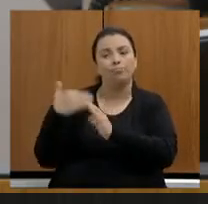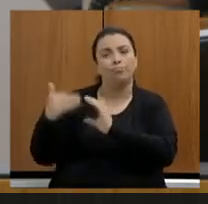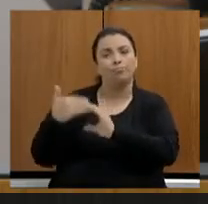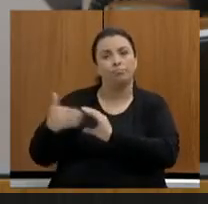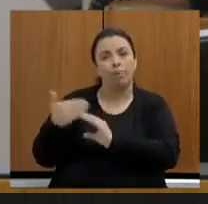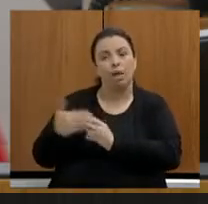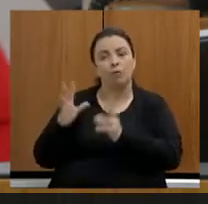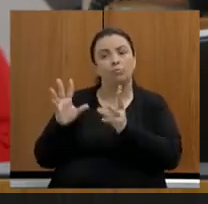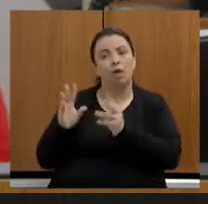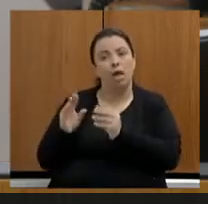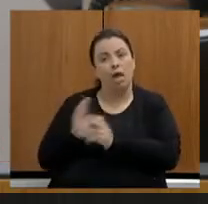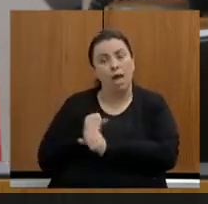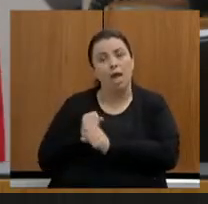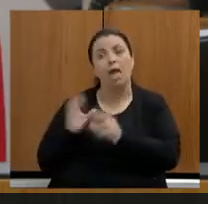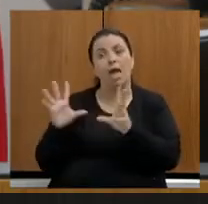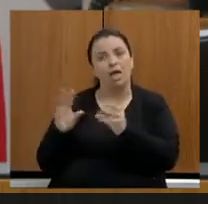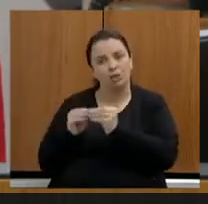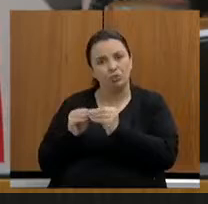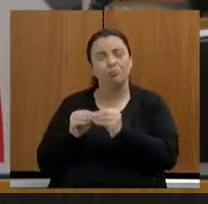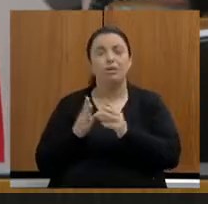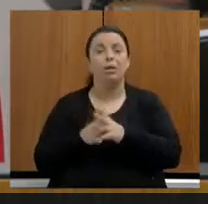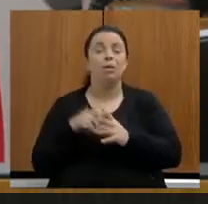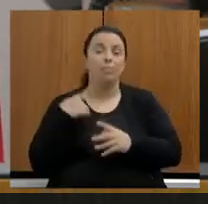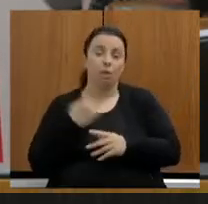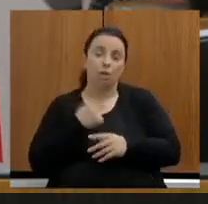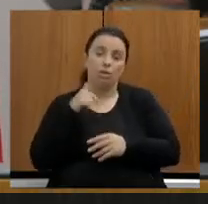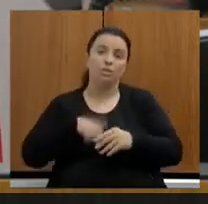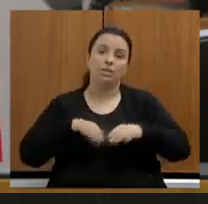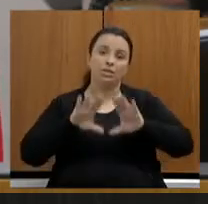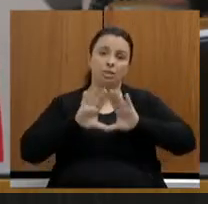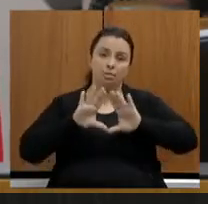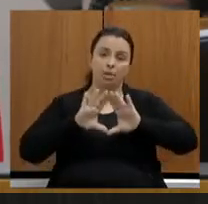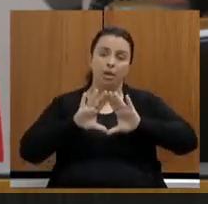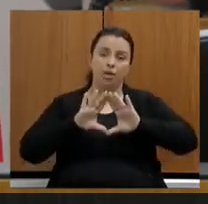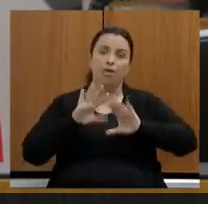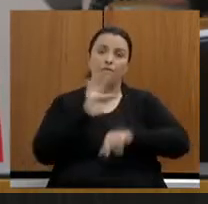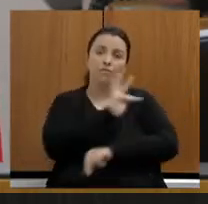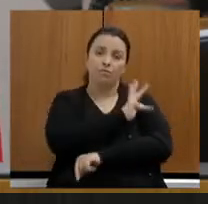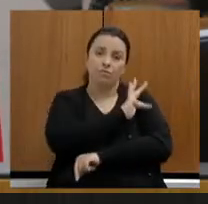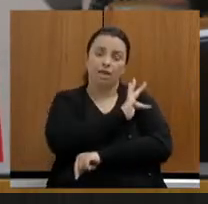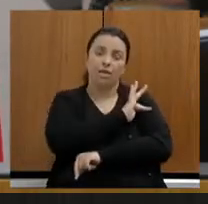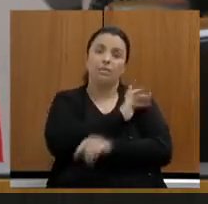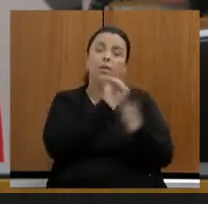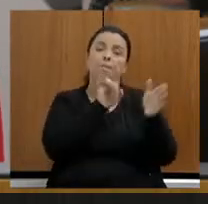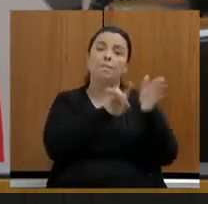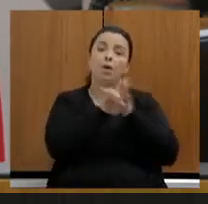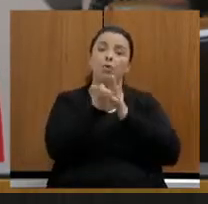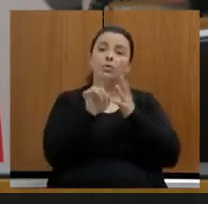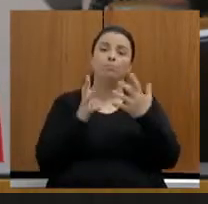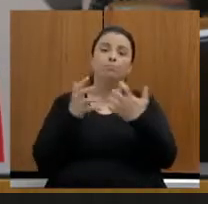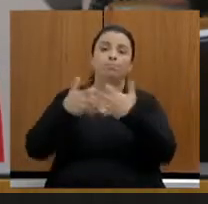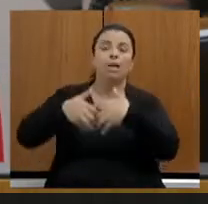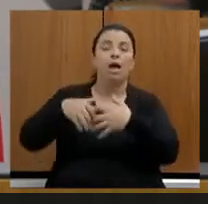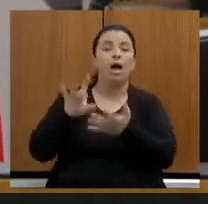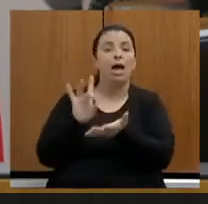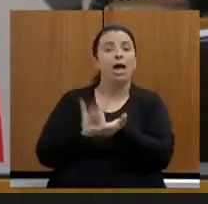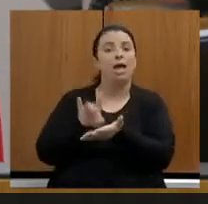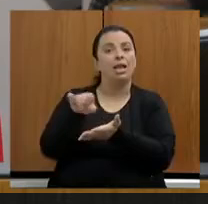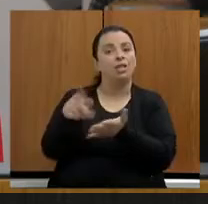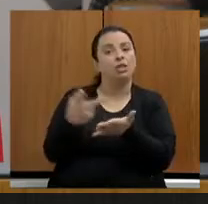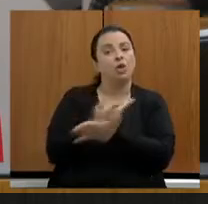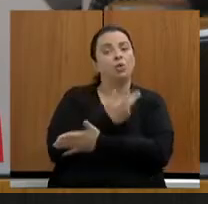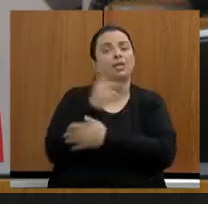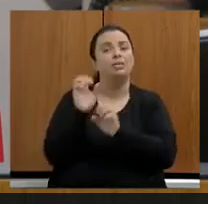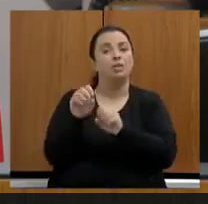fazer na da nossa parte né no Assembleia fiscaliza perguntas que tenham a ver com a realidade do que hoje vive a educação básica